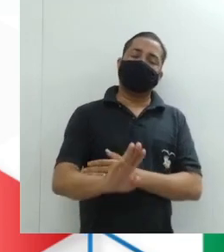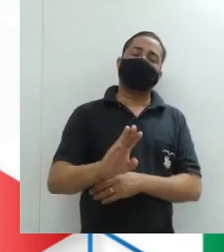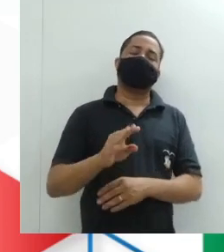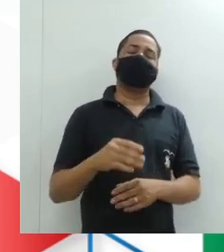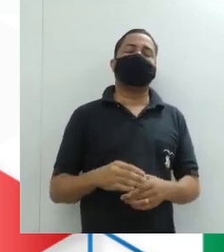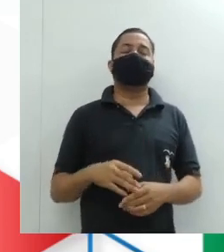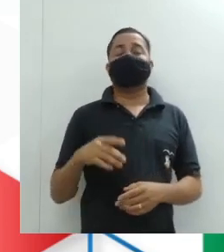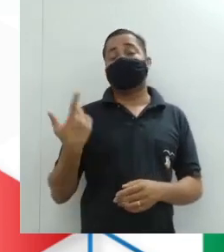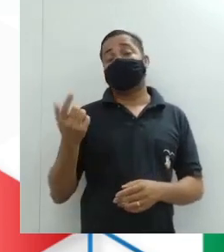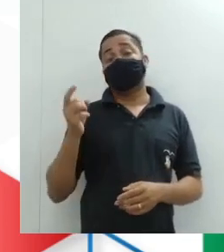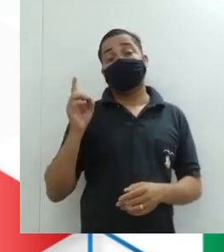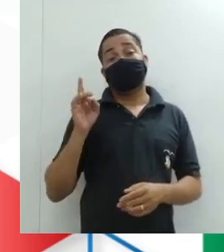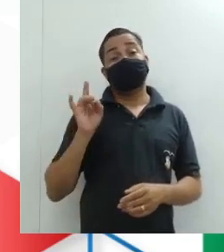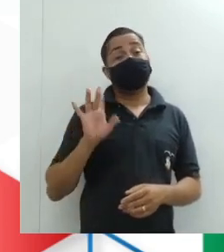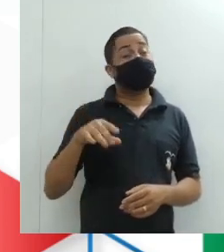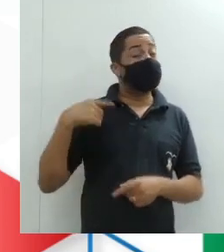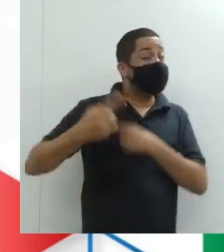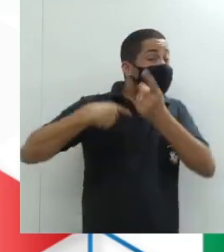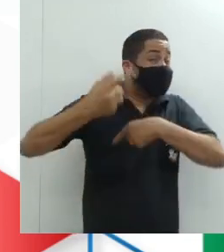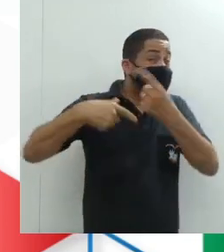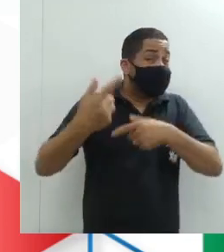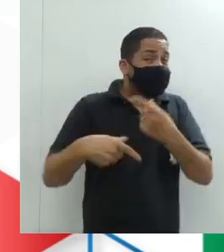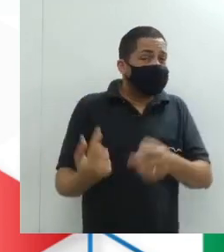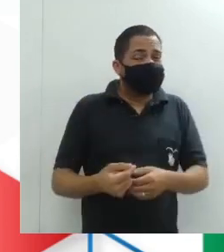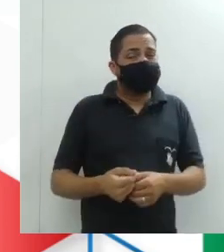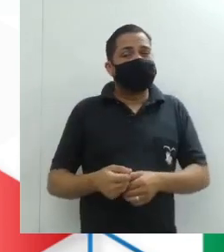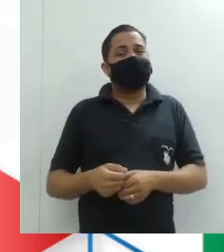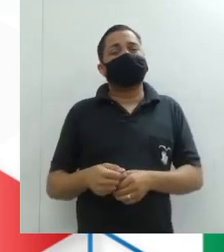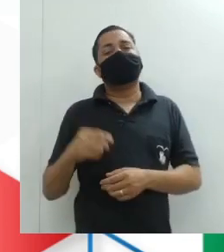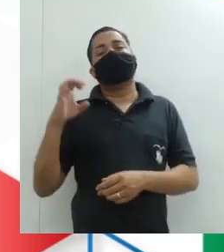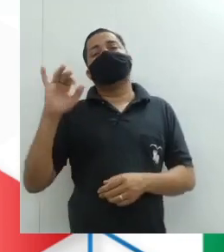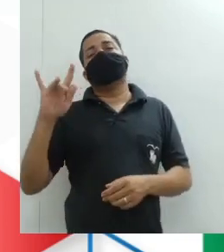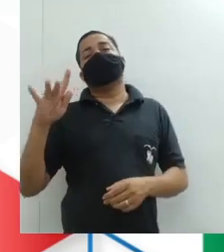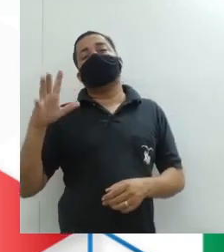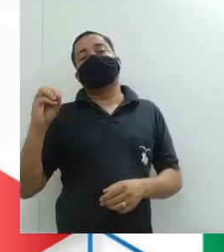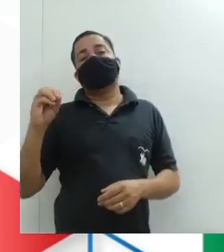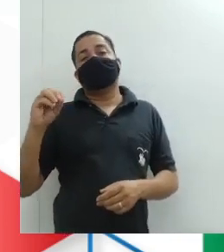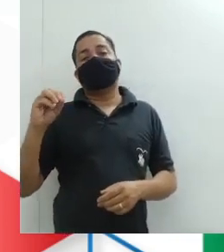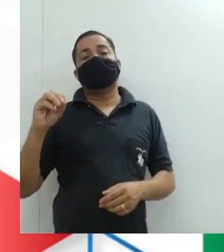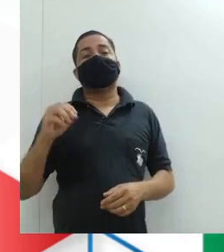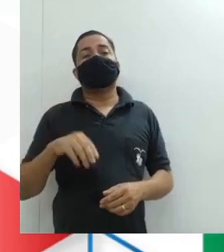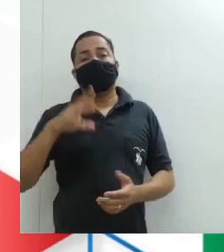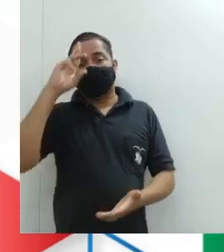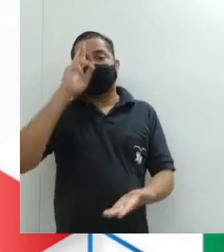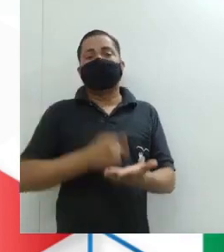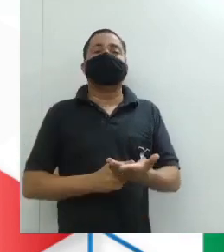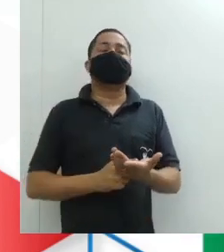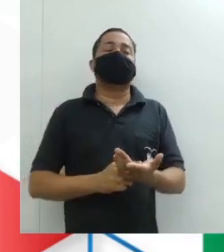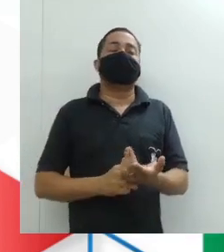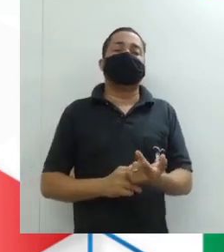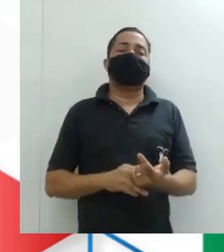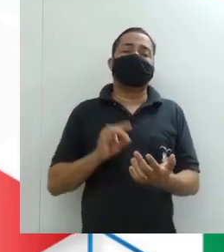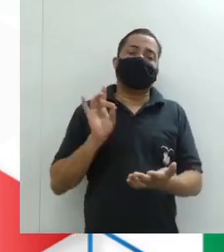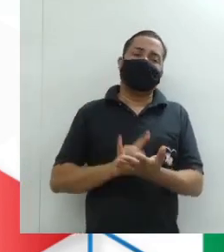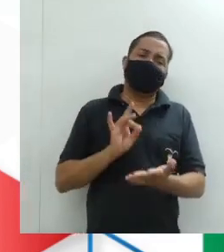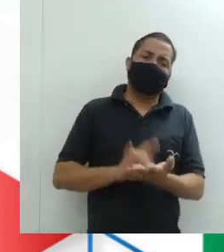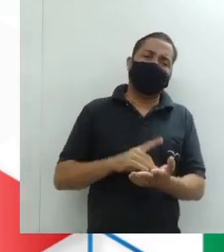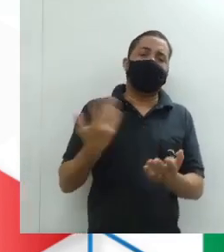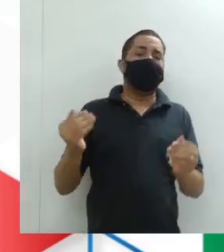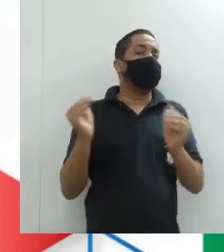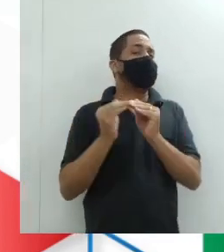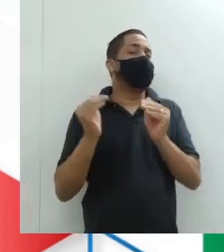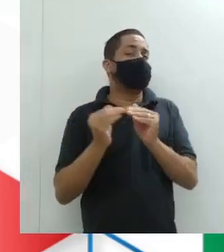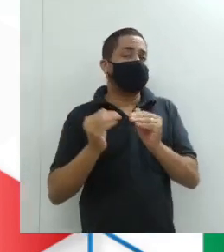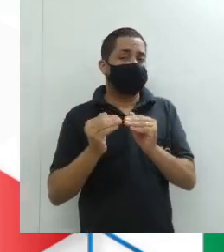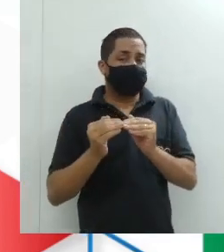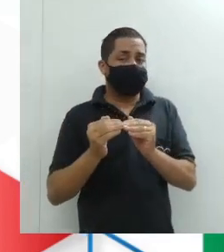para só depois de passar pelo crivo da razão afirmar ou concordar com algo.